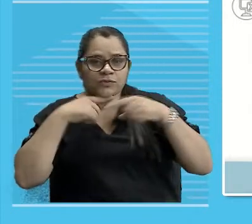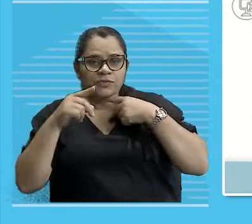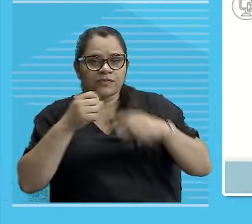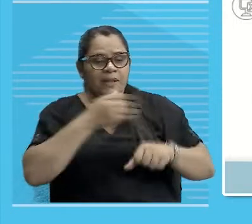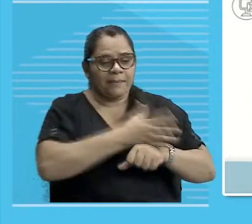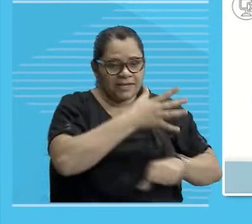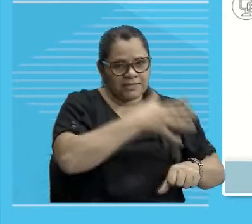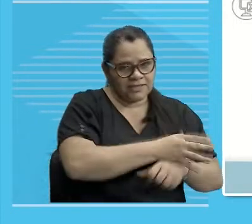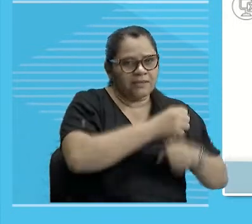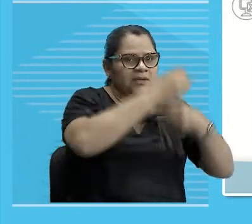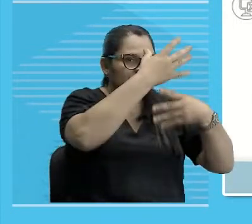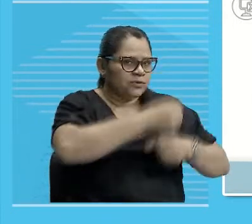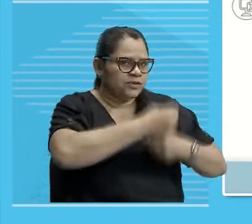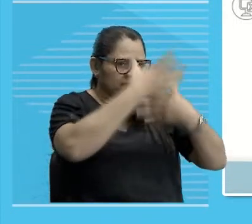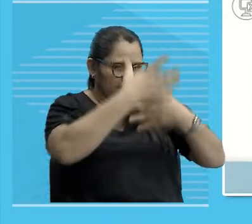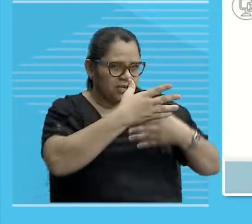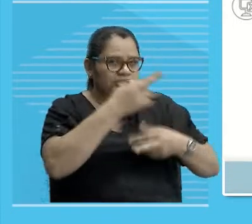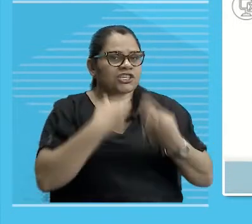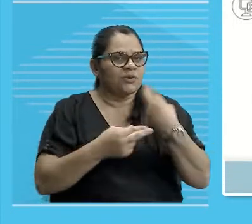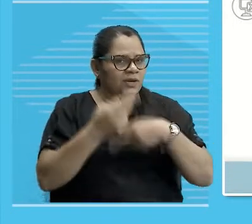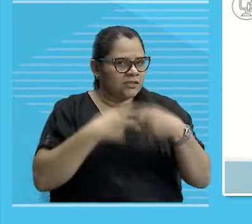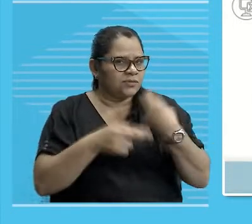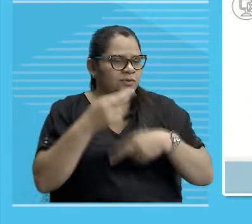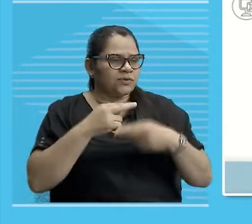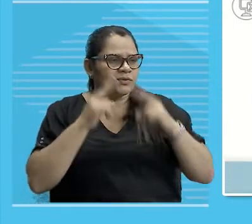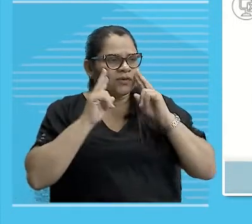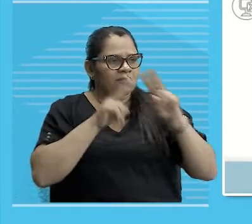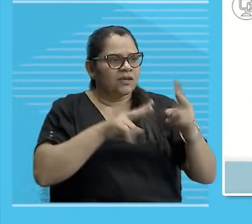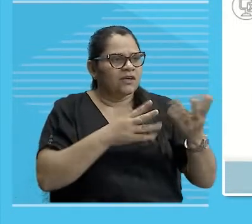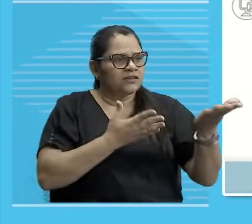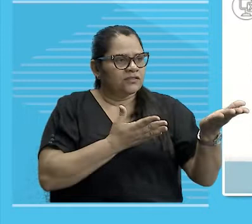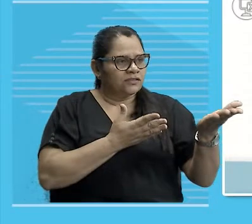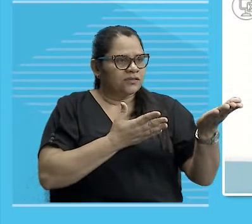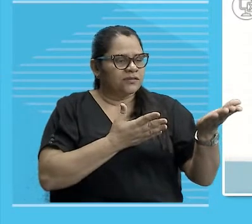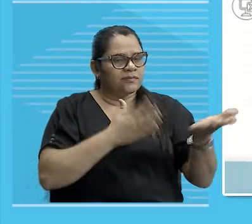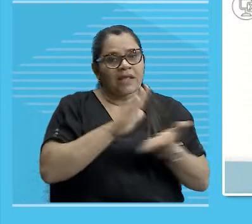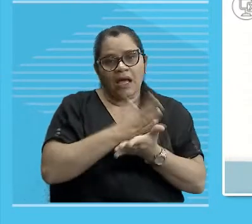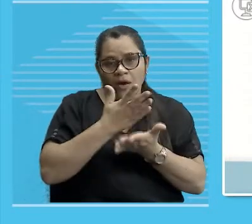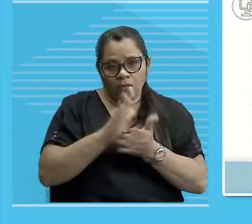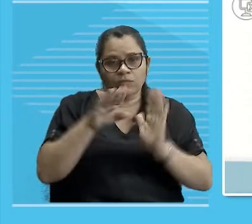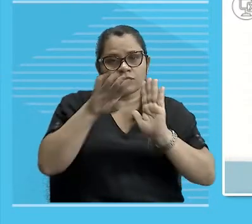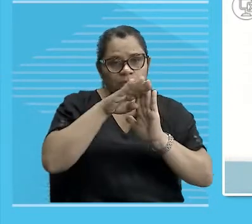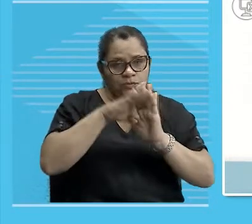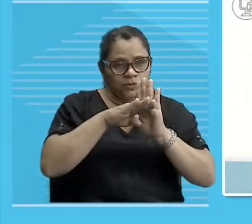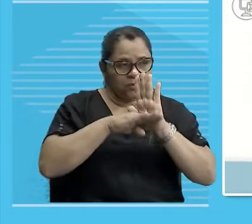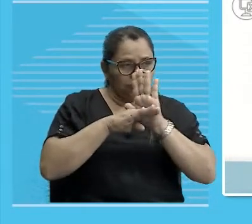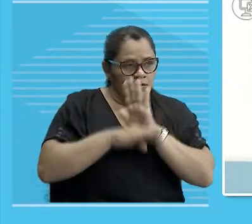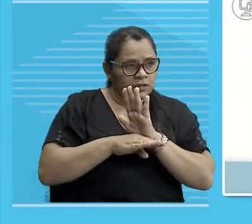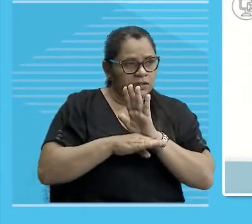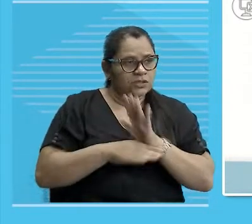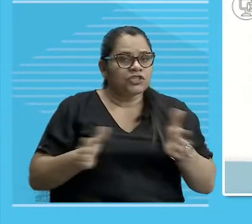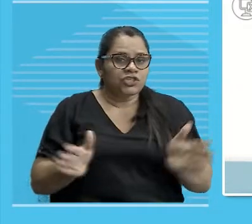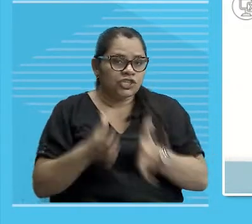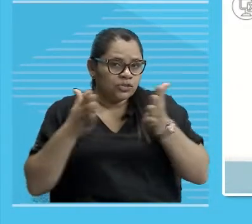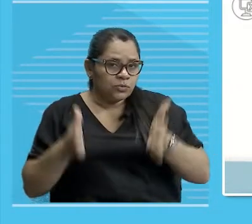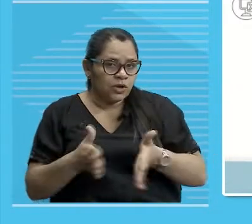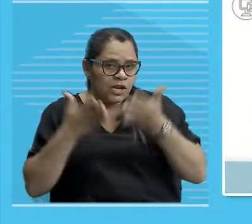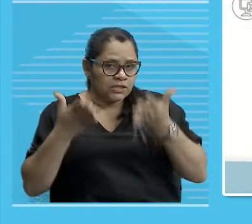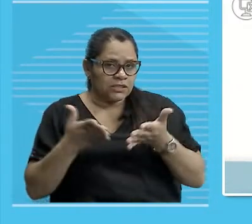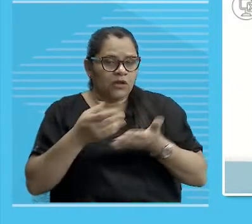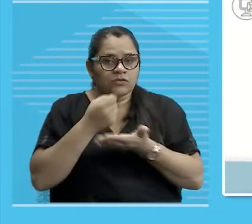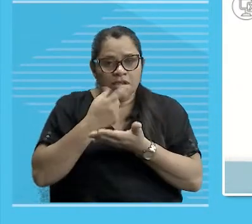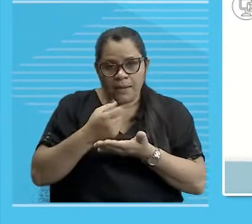Beleza? Bom, então tá aqui, ó, alguns pontos importantes. Estimulação,